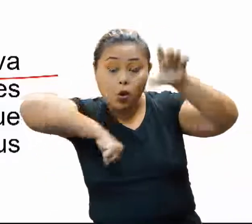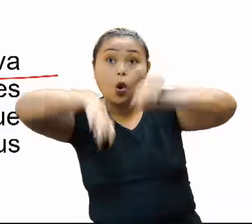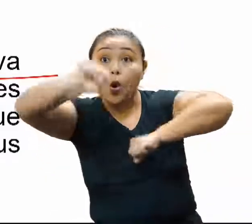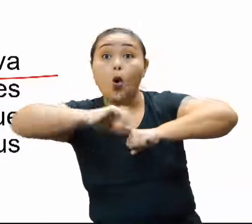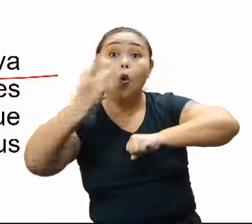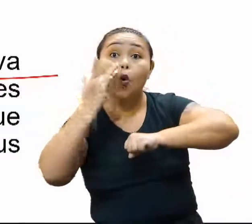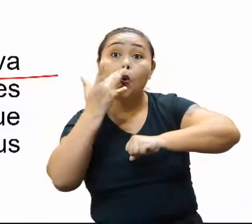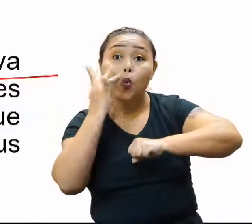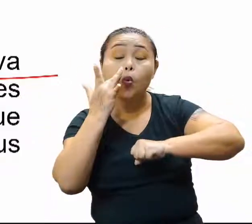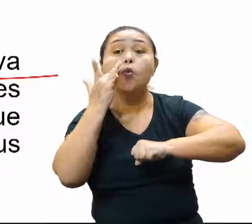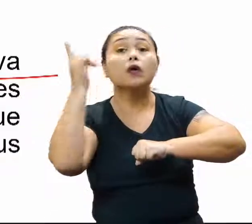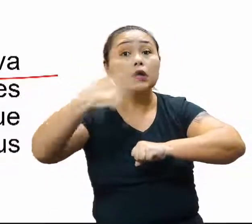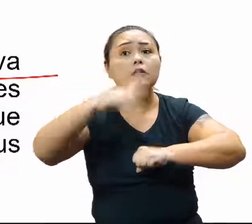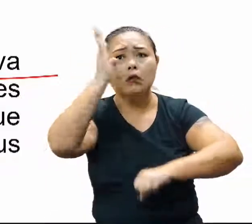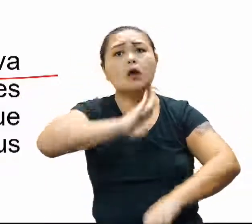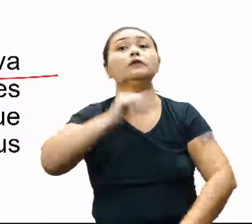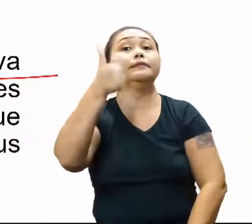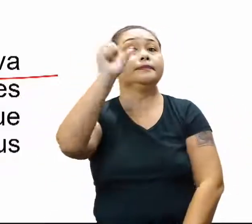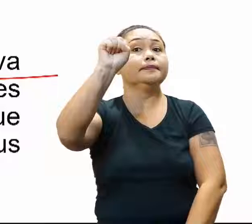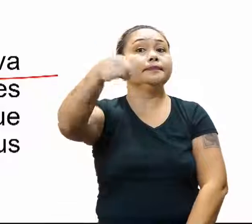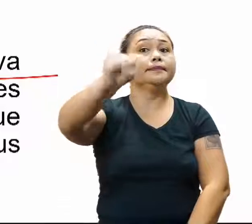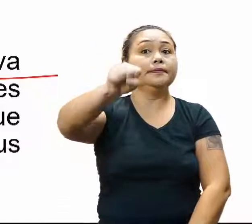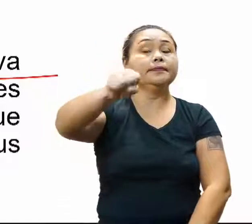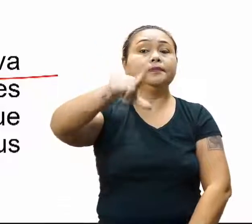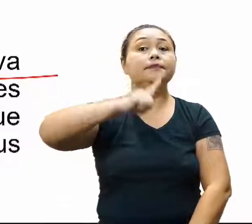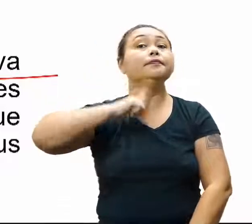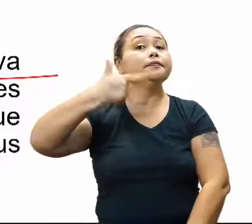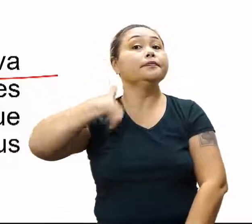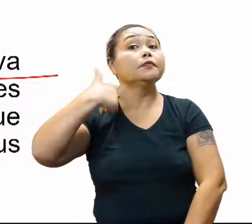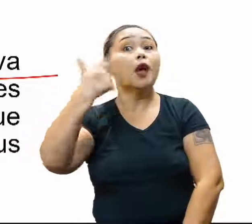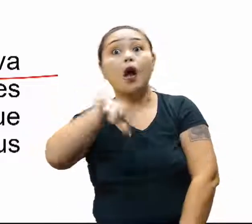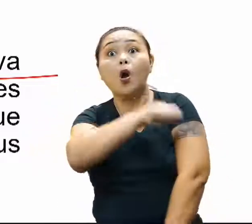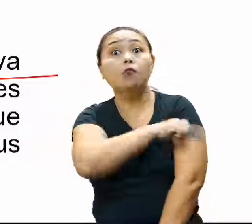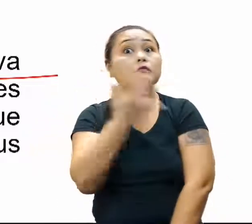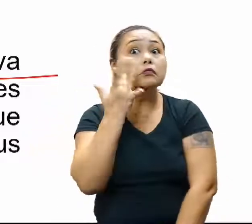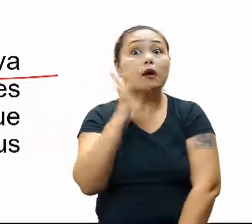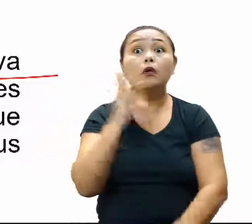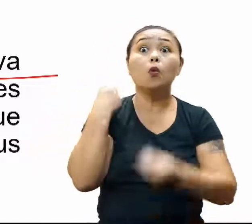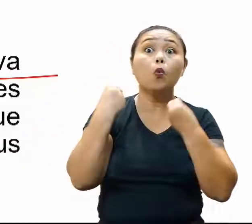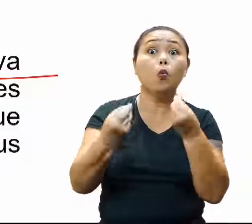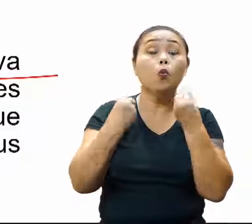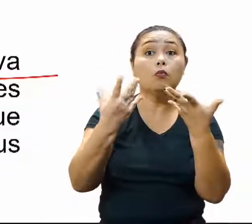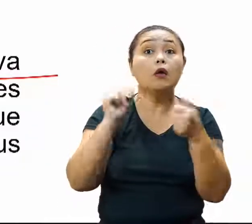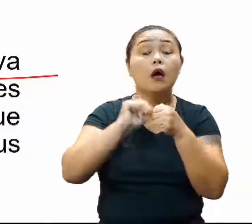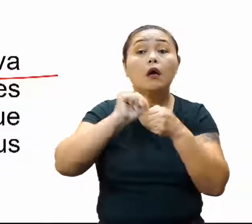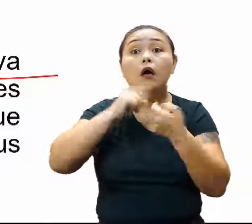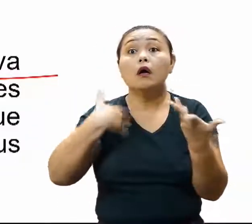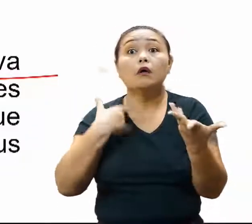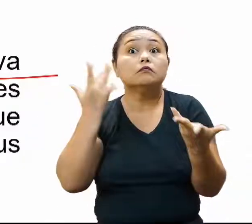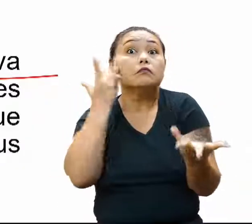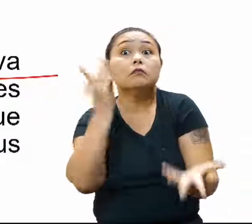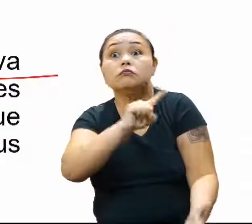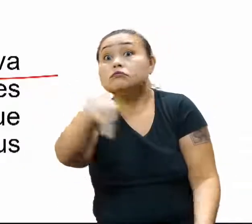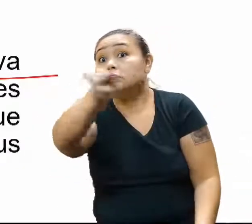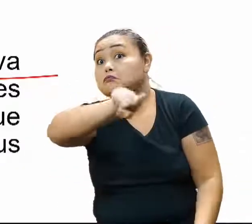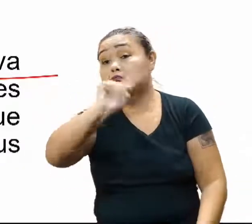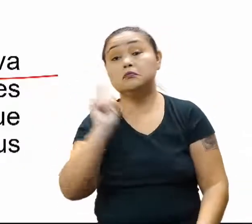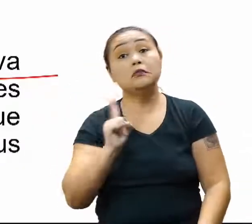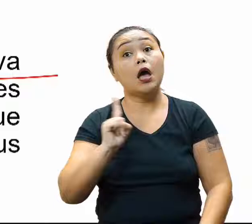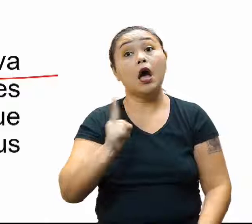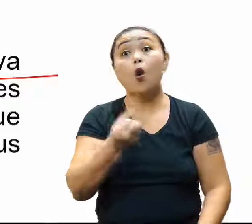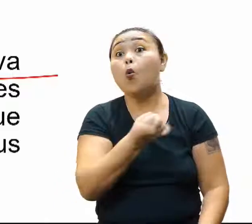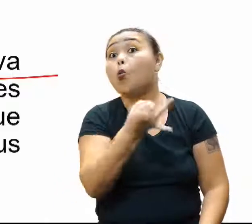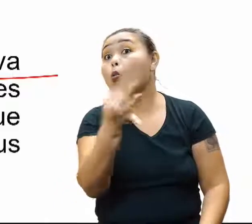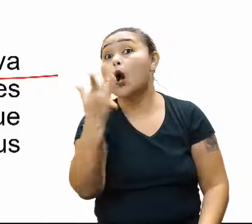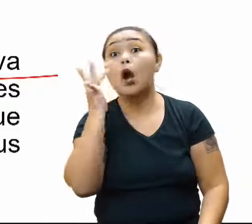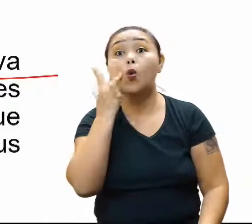tem noção a quantidade de ouro que foi retirado. Tu não tem noção. Tá? E